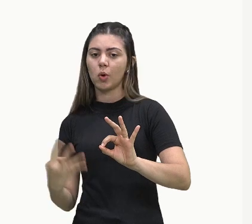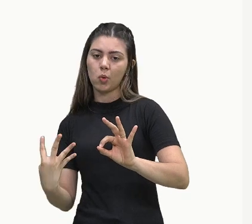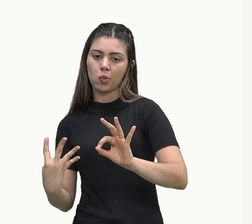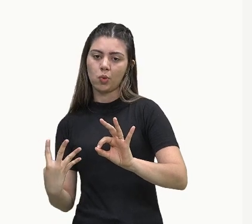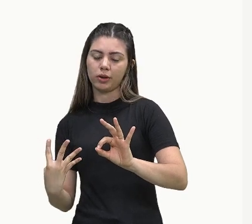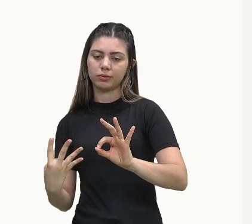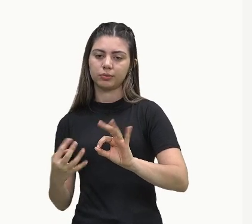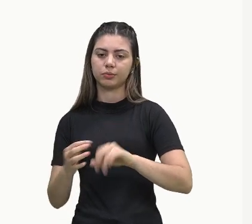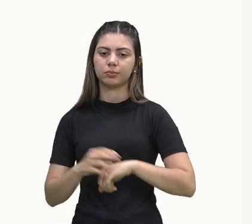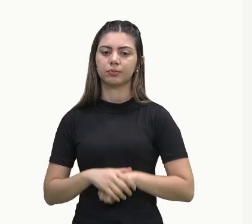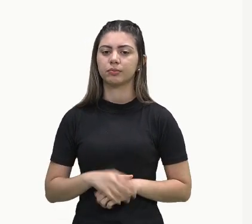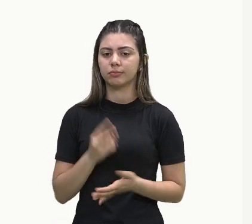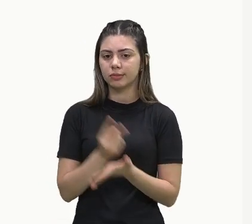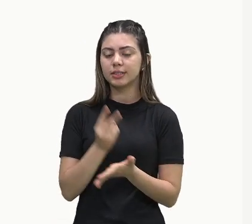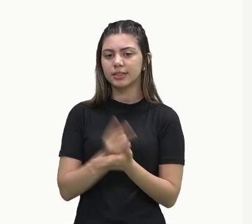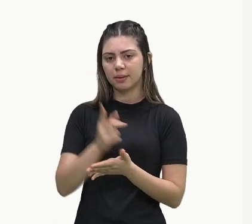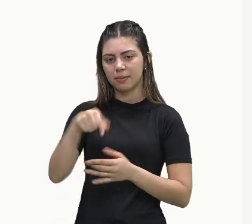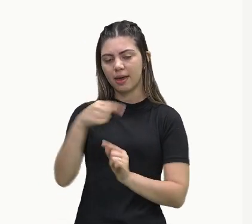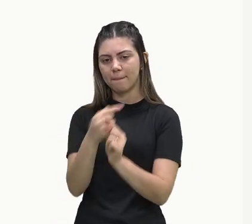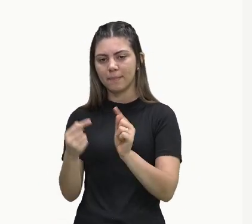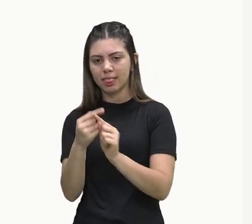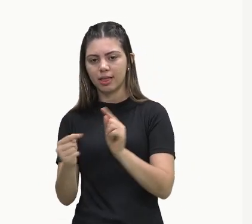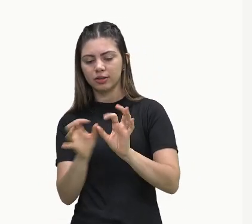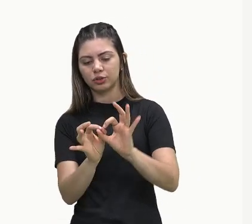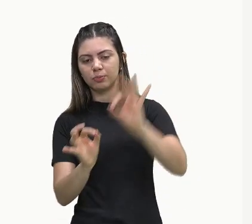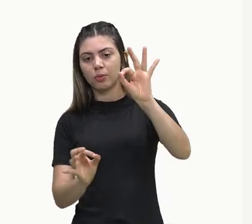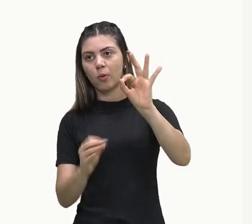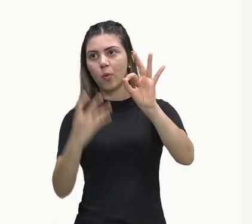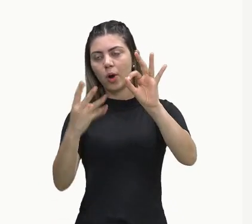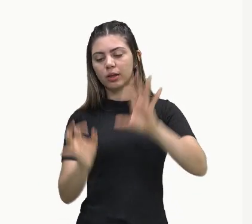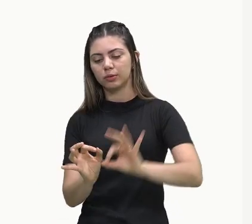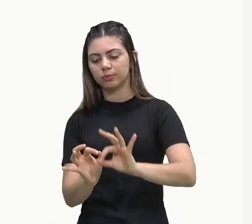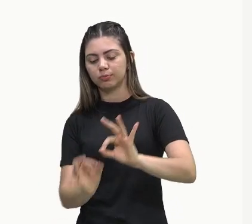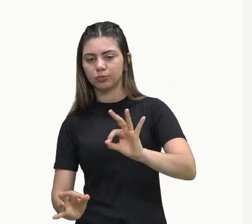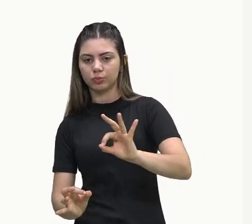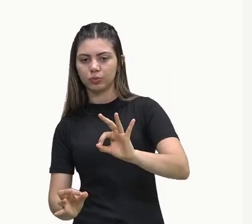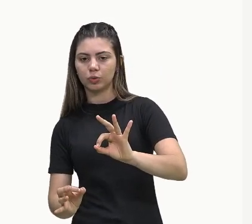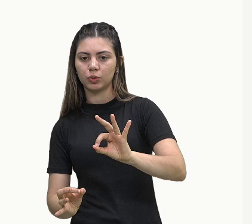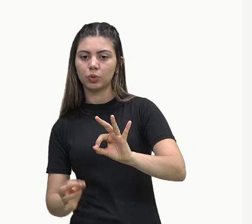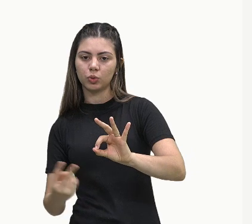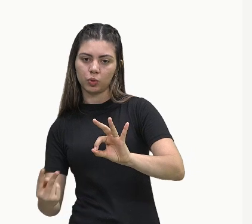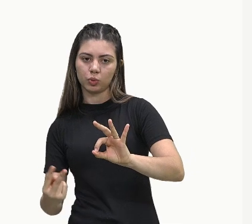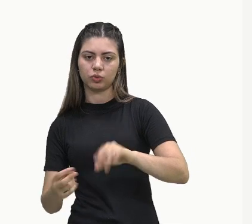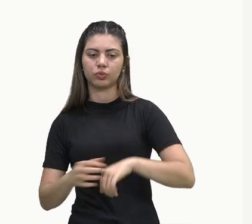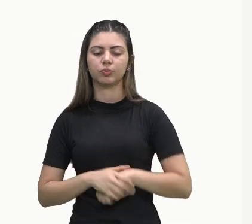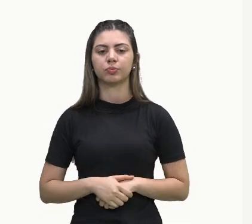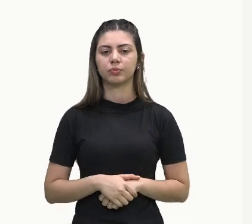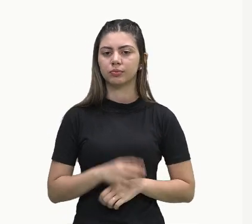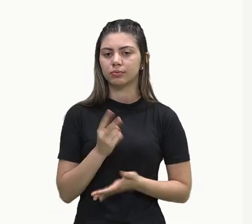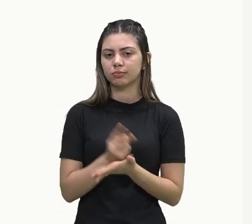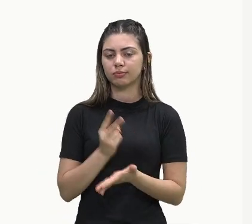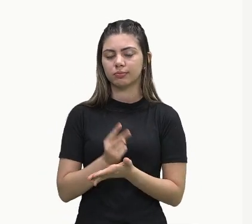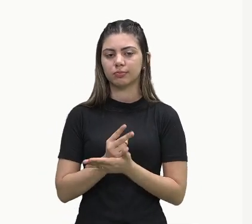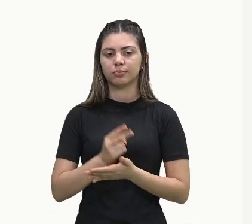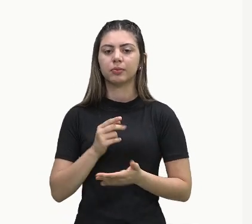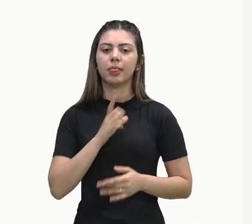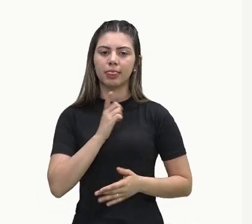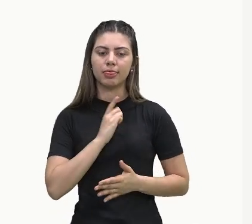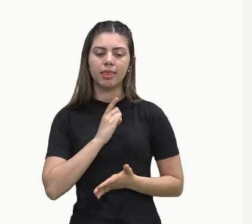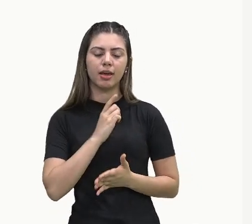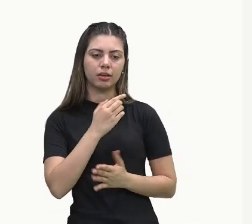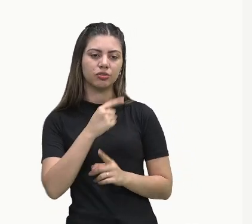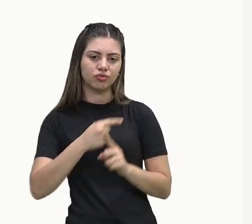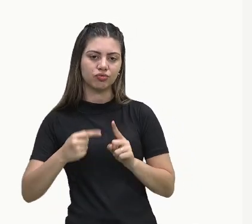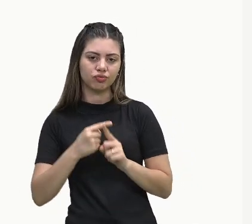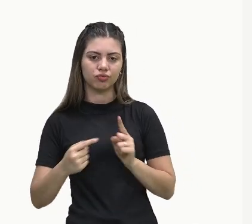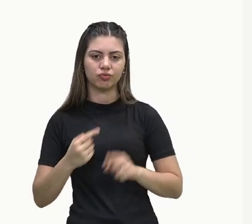4 sempre vai ser a metade do maior segmento ali da mediana muito